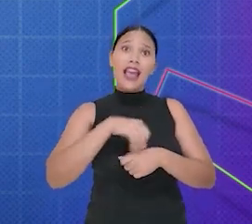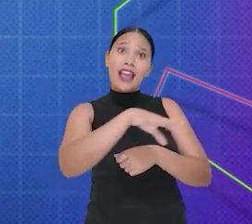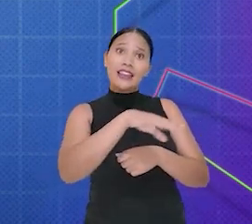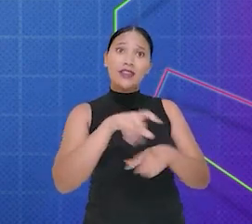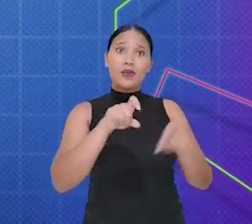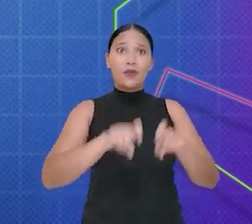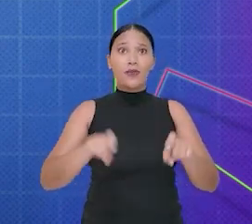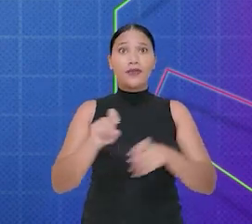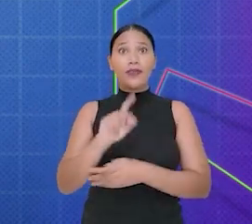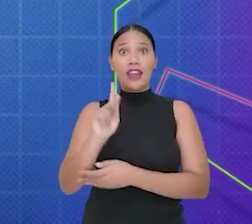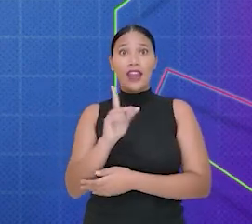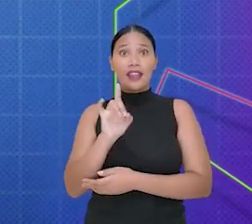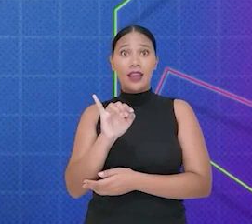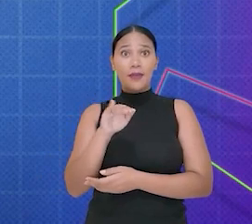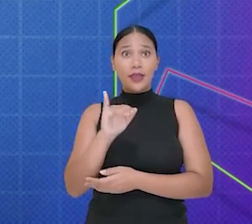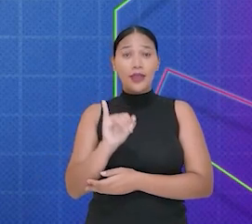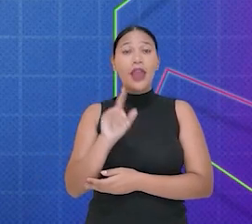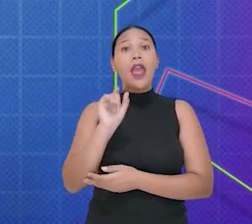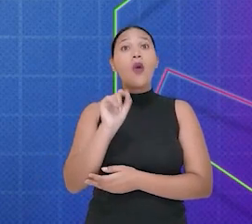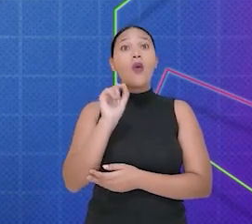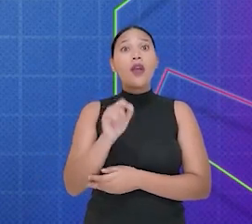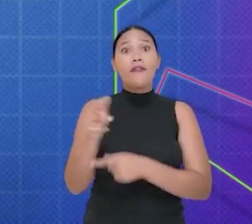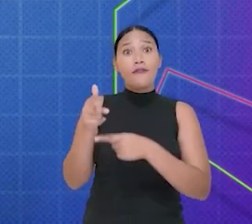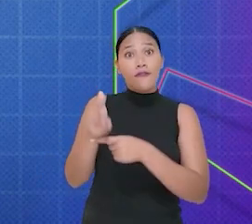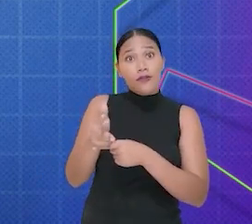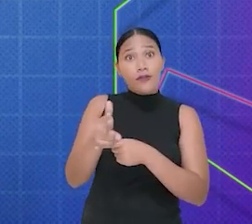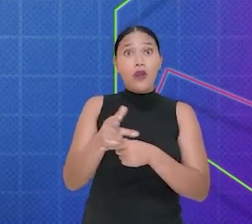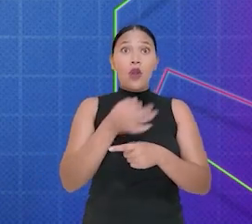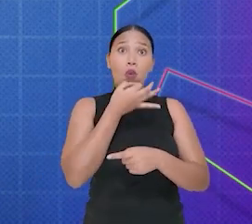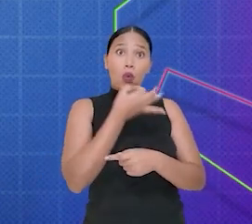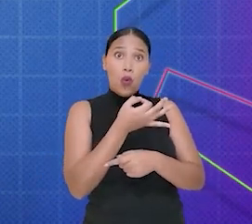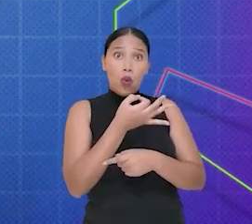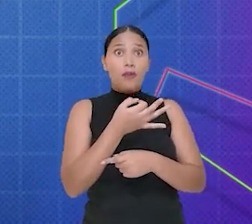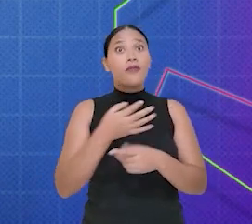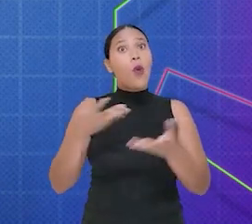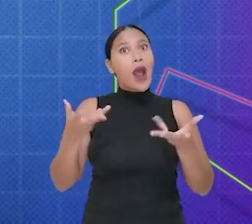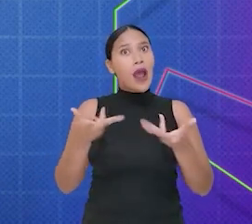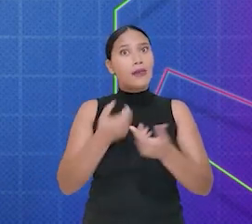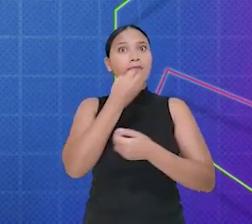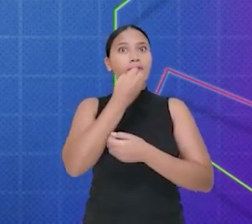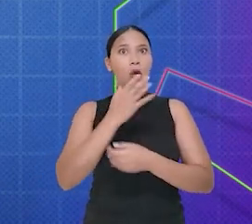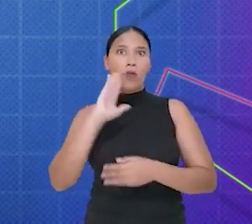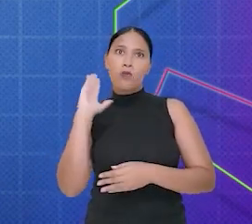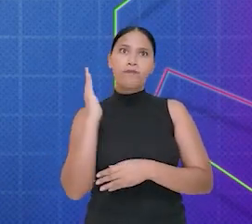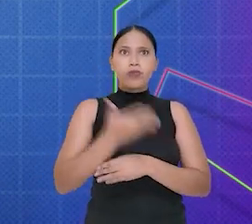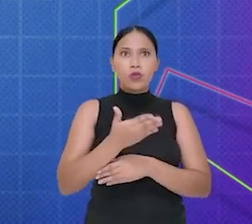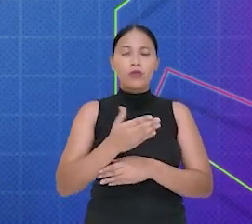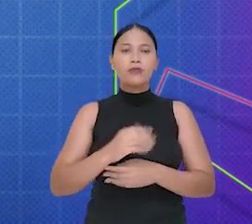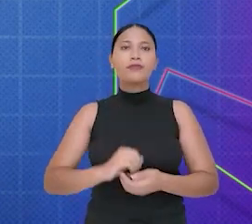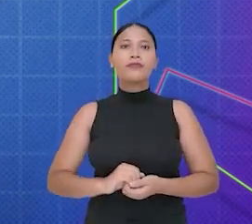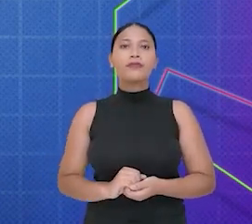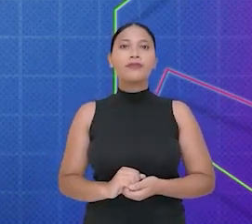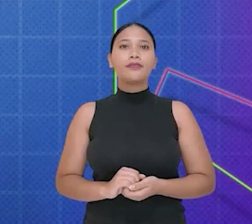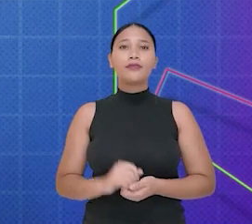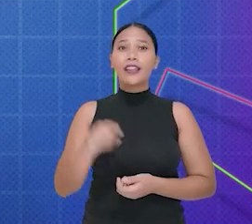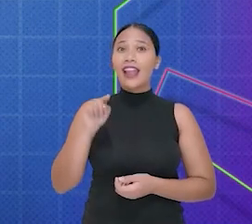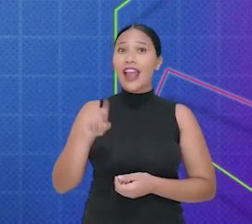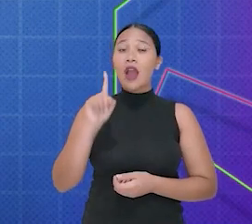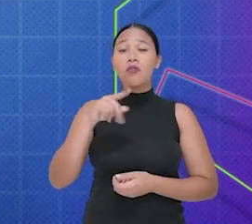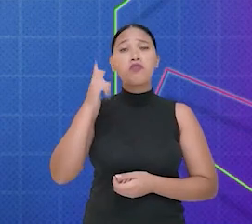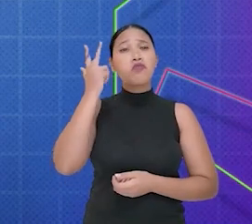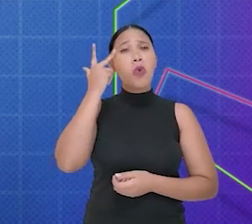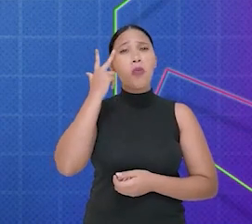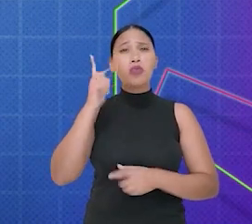de saída. Já o HDMI são usados para transmitir sinal de áudio e vídeo digital de alta qualidade entre